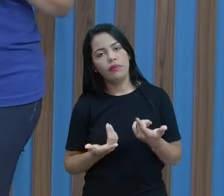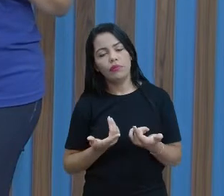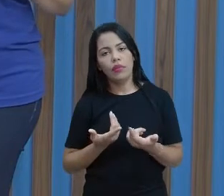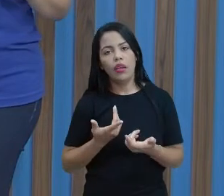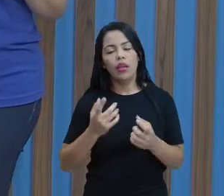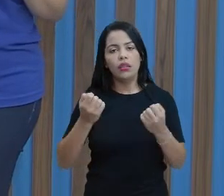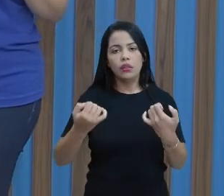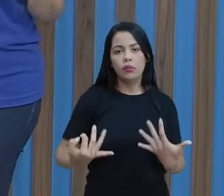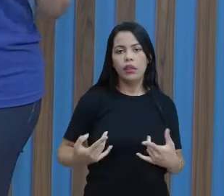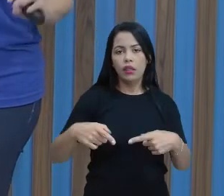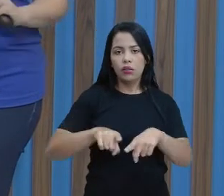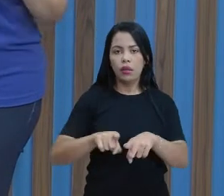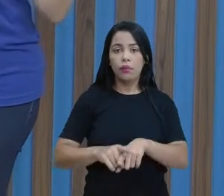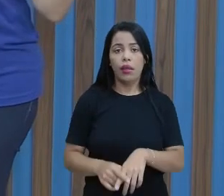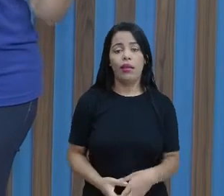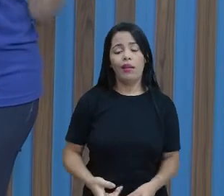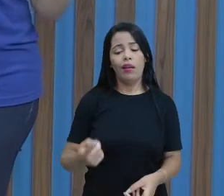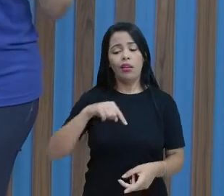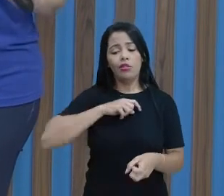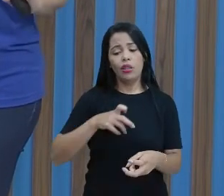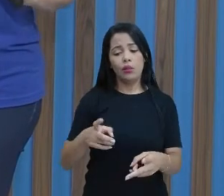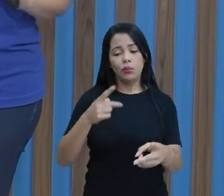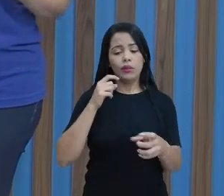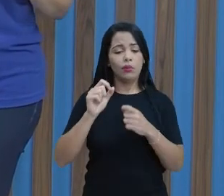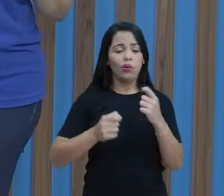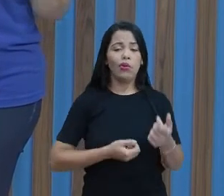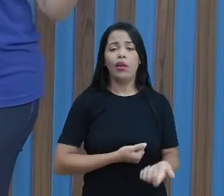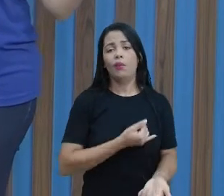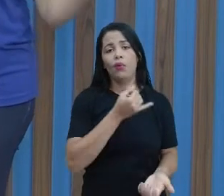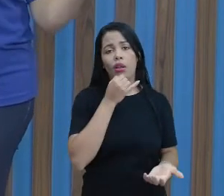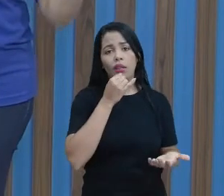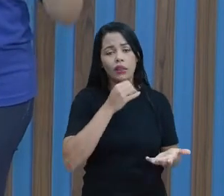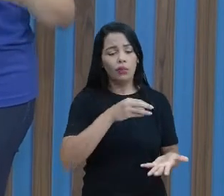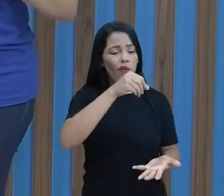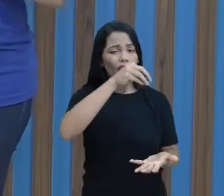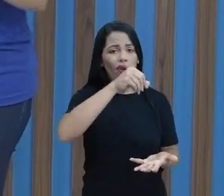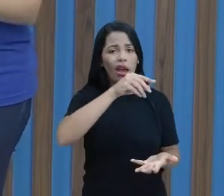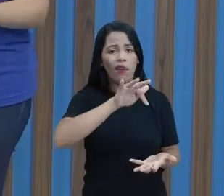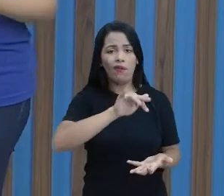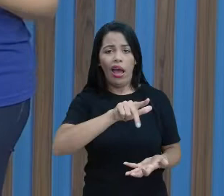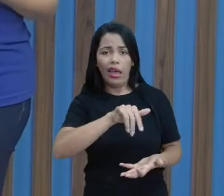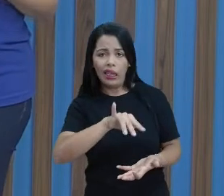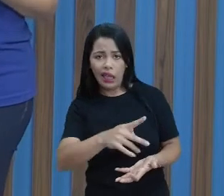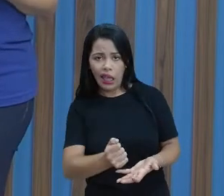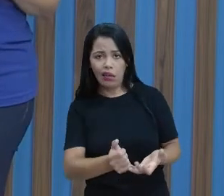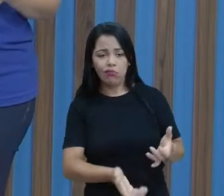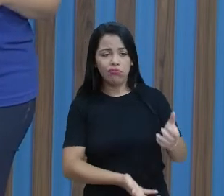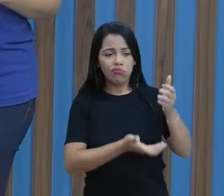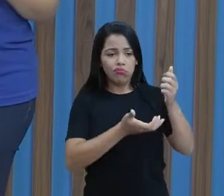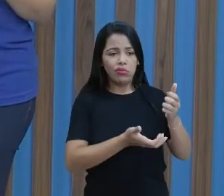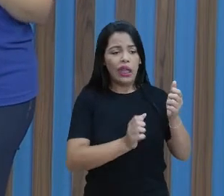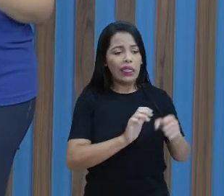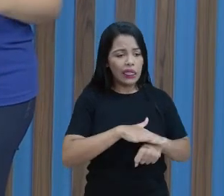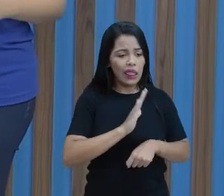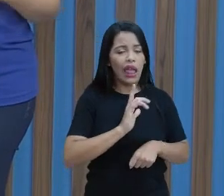percebeu o exemplo da farinha, a gente tinha mais farinhas e fazia mais pães. Só que